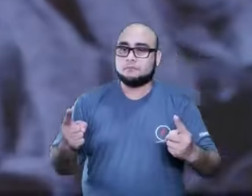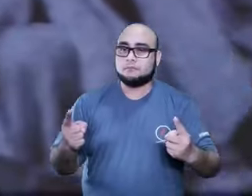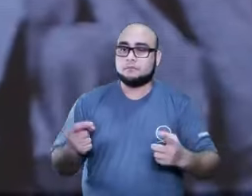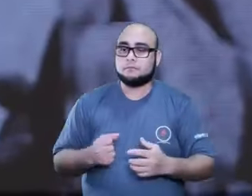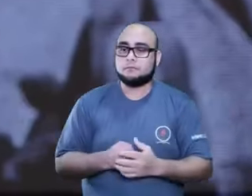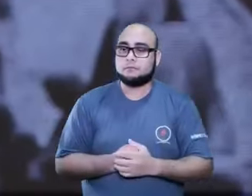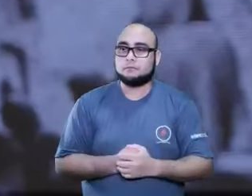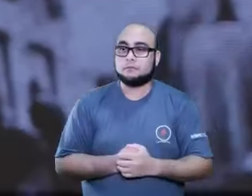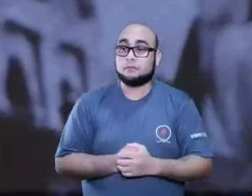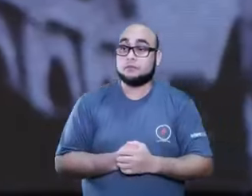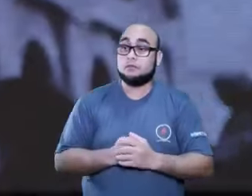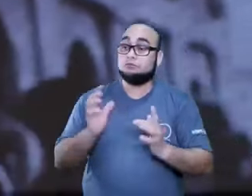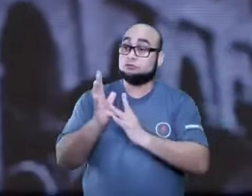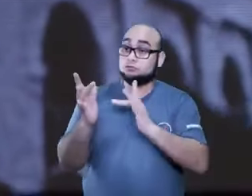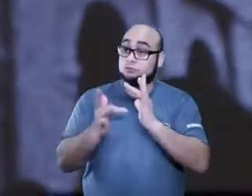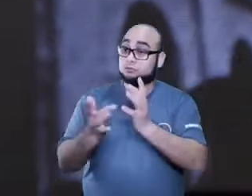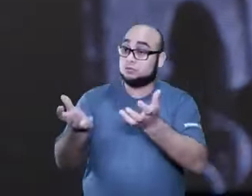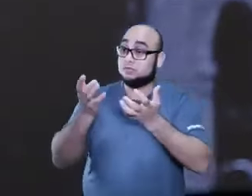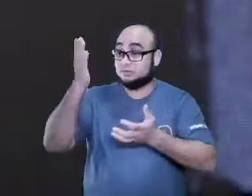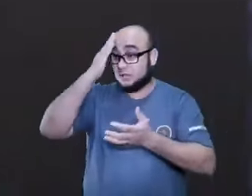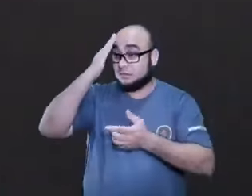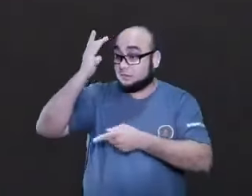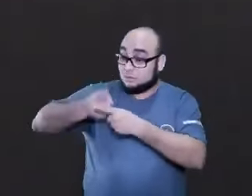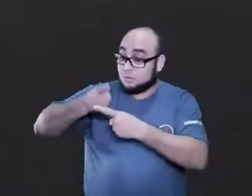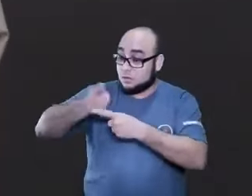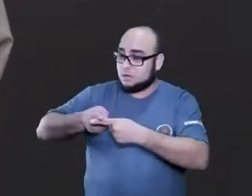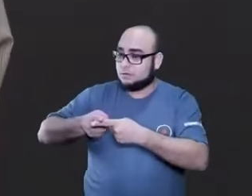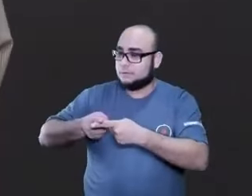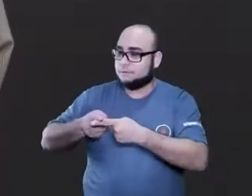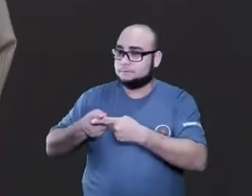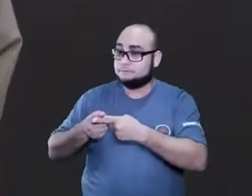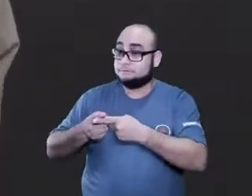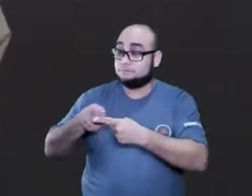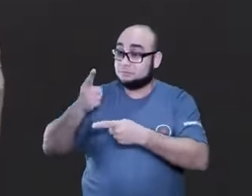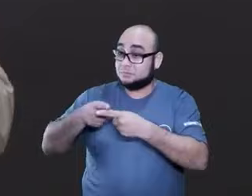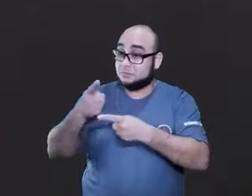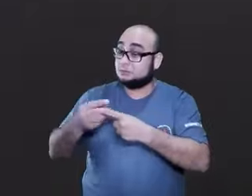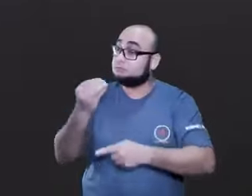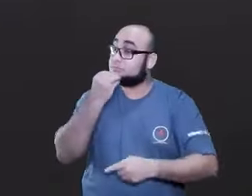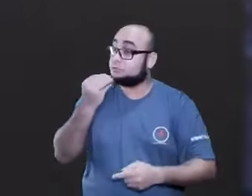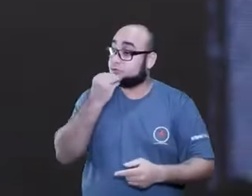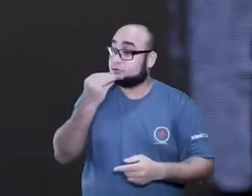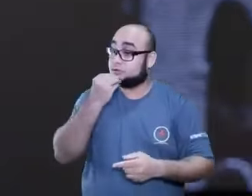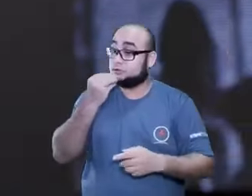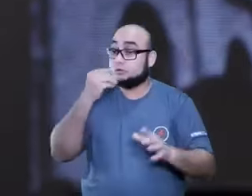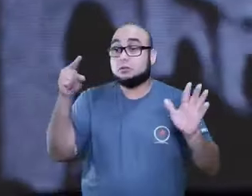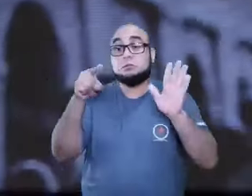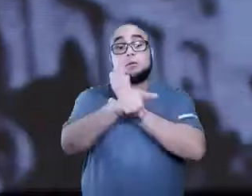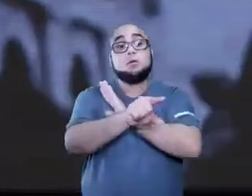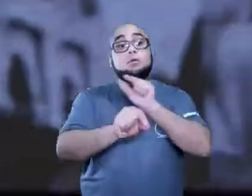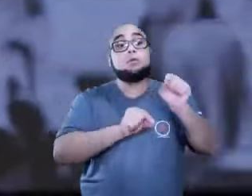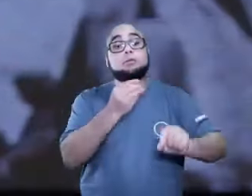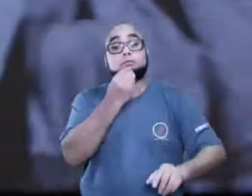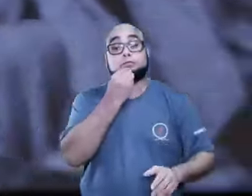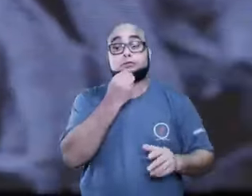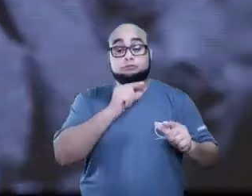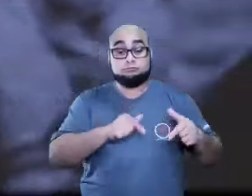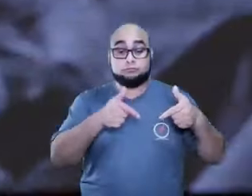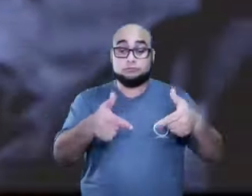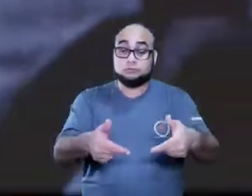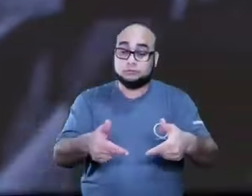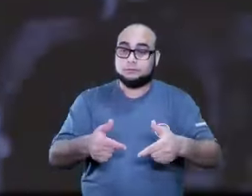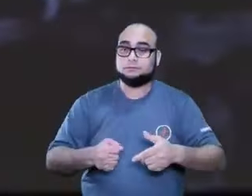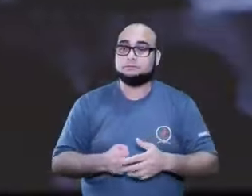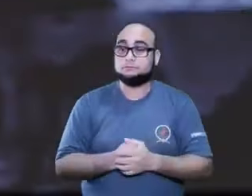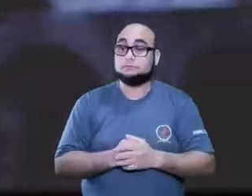porquê. O porquê do que estamos falando. O porquê do que estamos fazendo. Então eu quero que